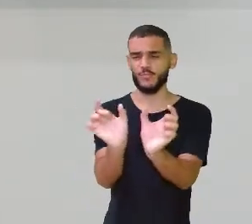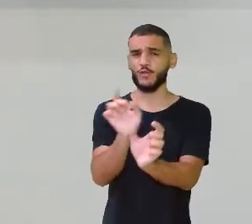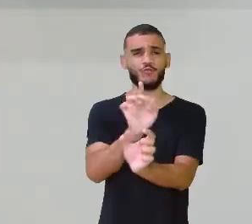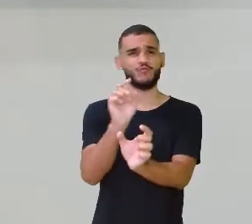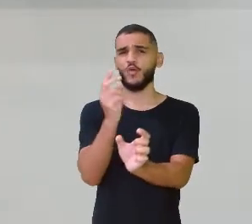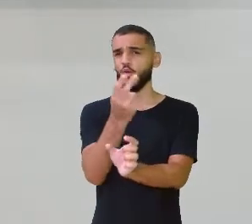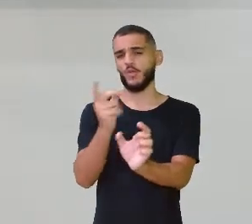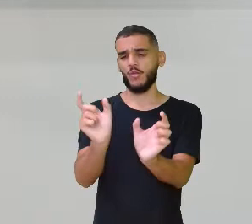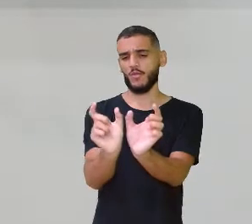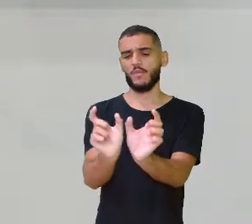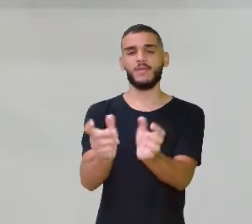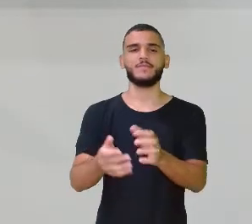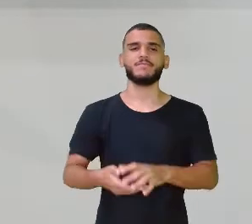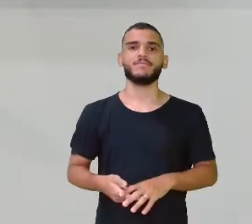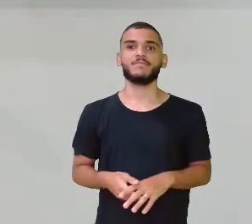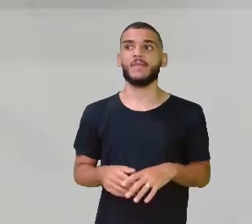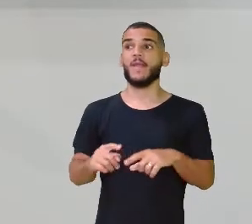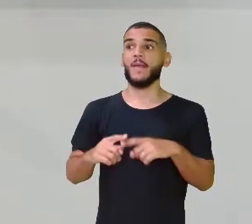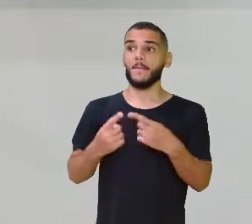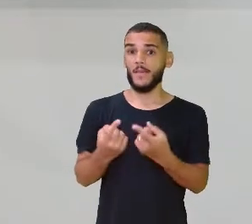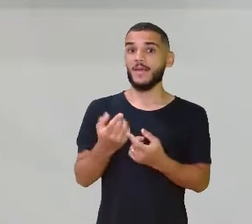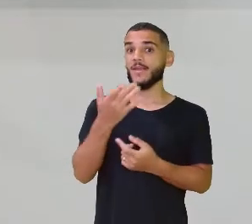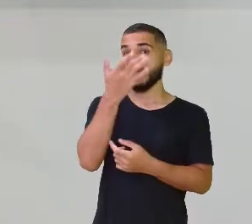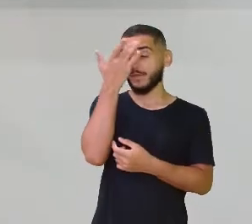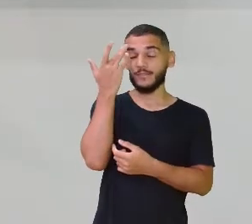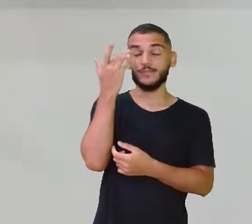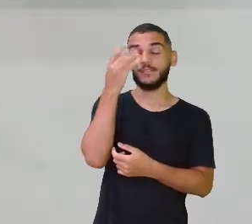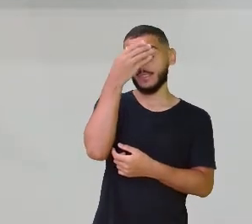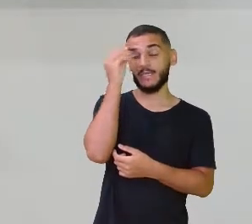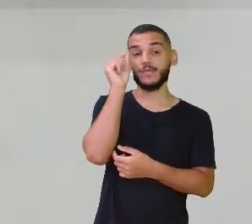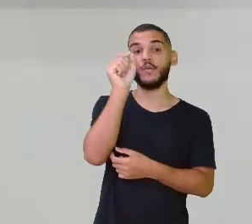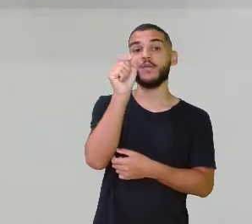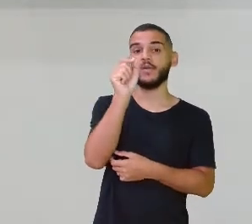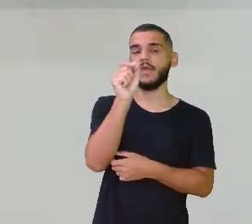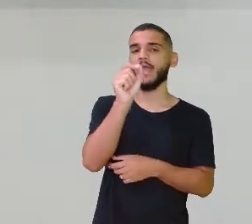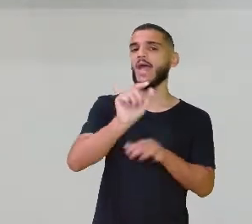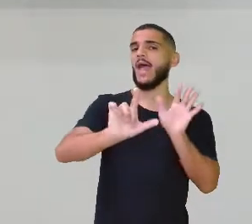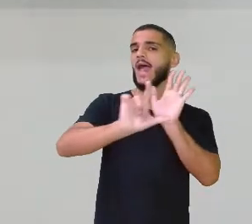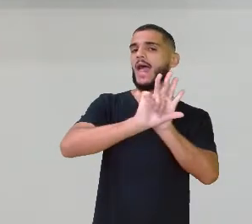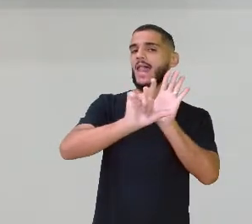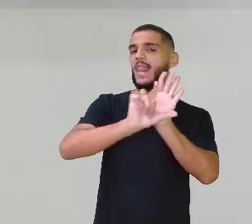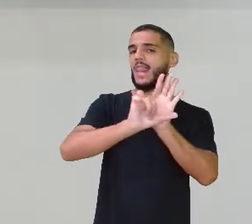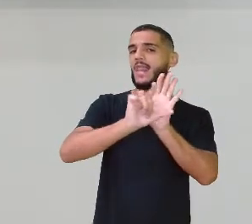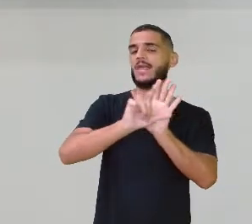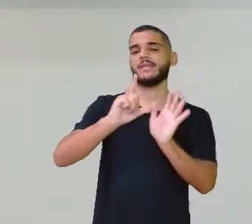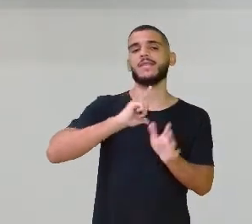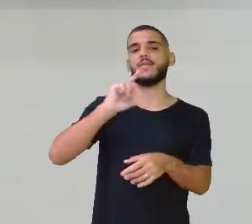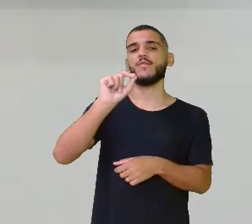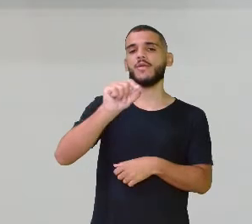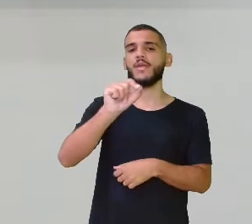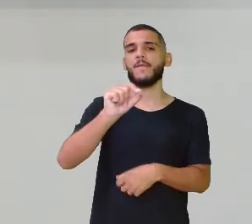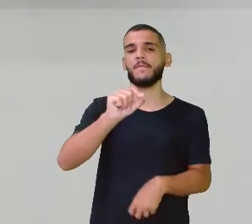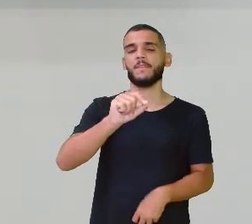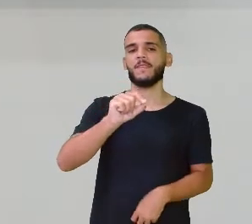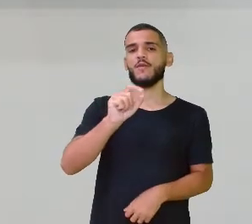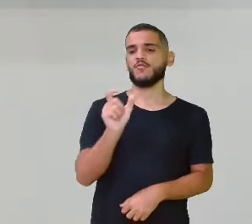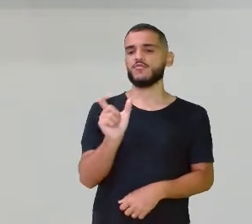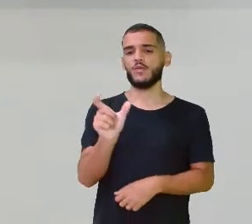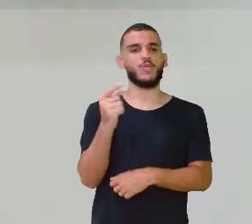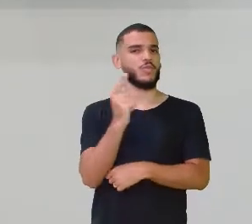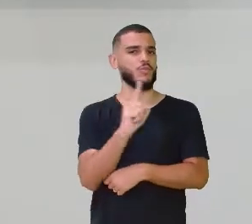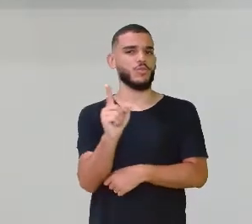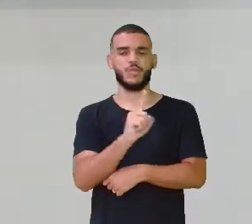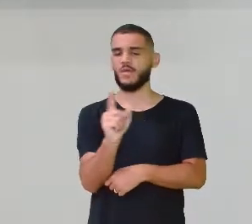e o segundo nome. Só que as pessoas têm que entender que, legalmente falando, a gente não coloca o segundo nome, professora Eli. A gente